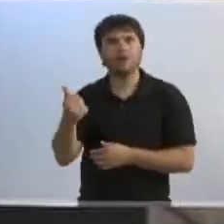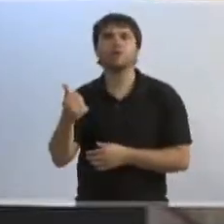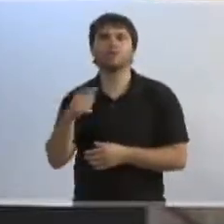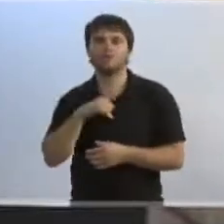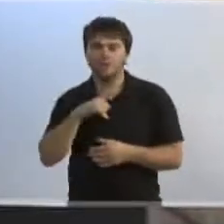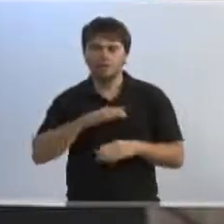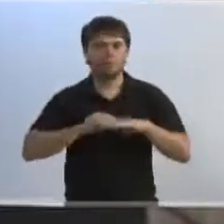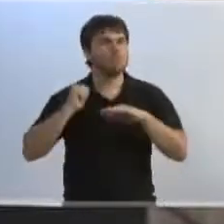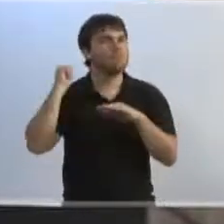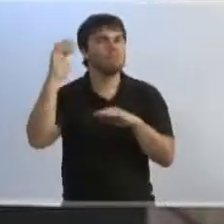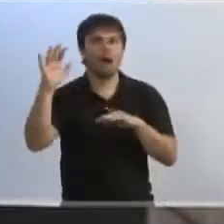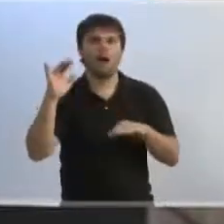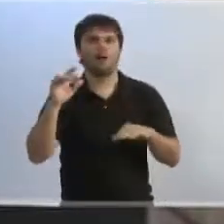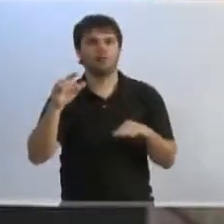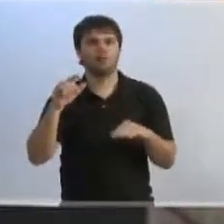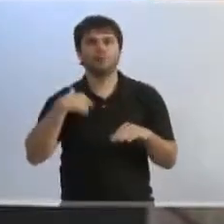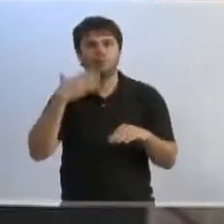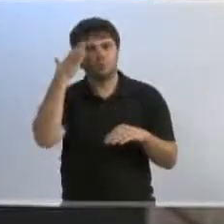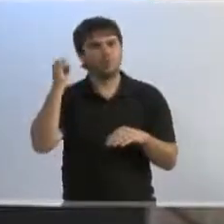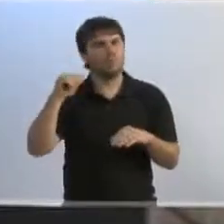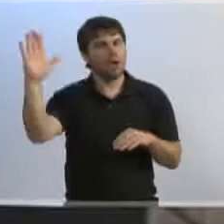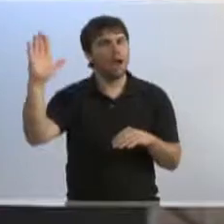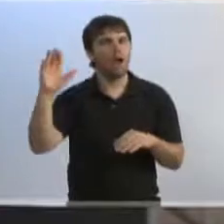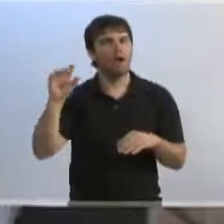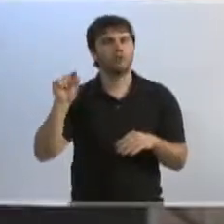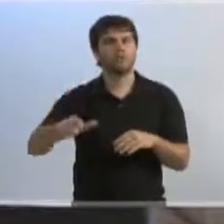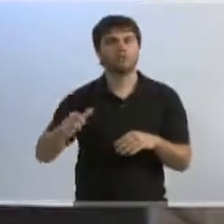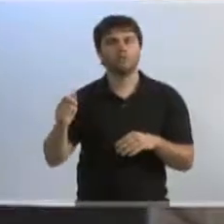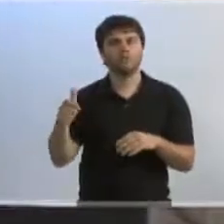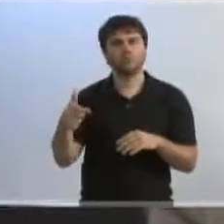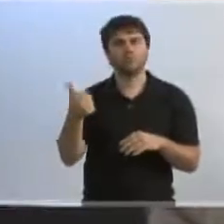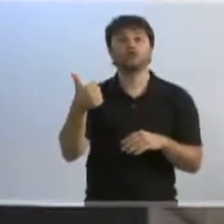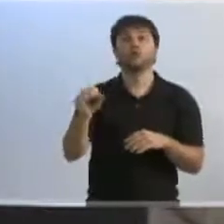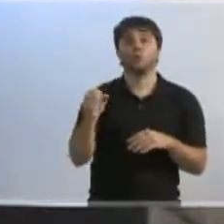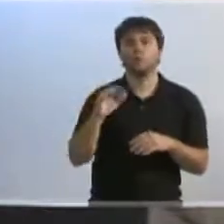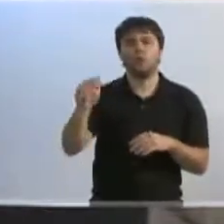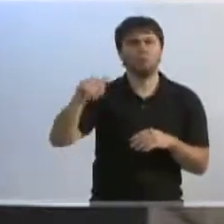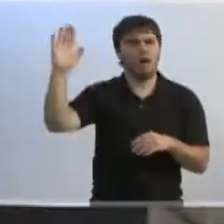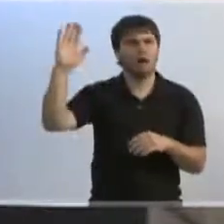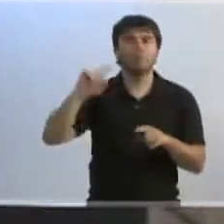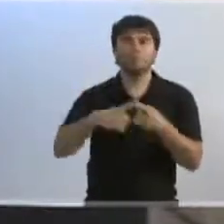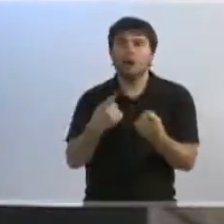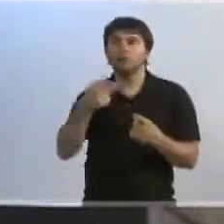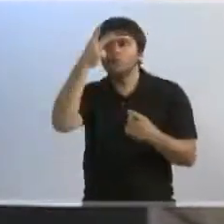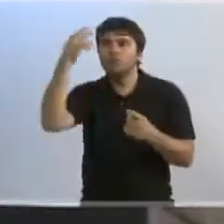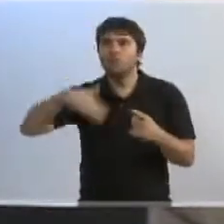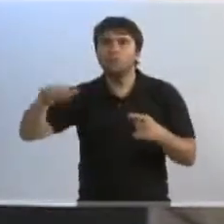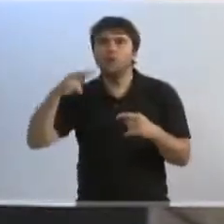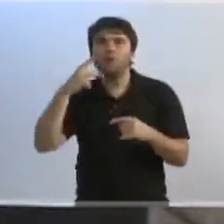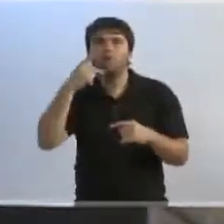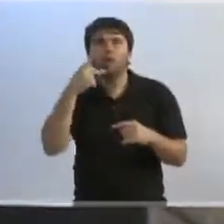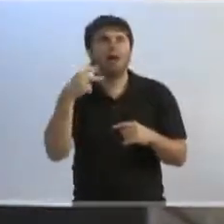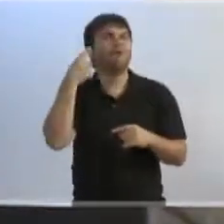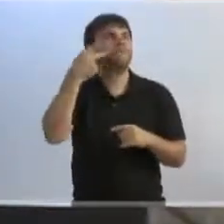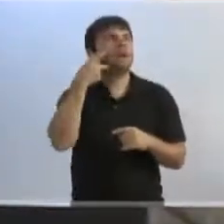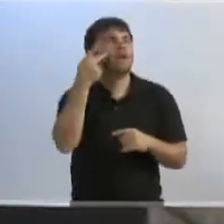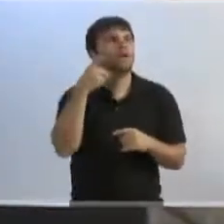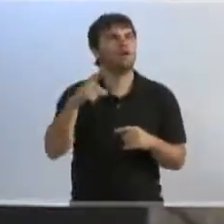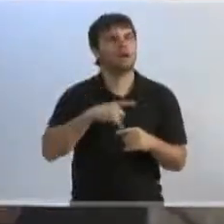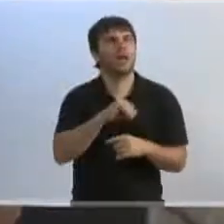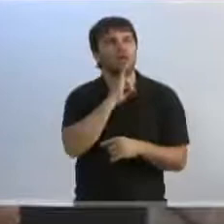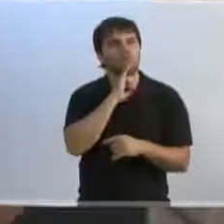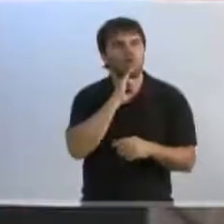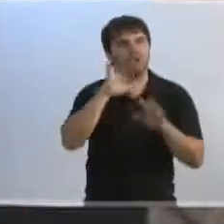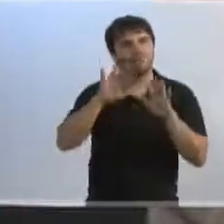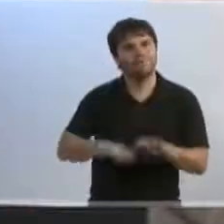dar muito mais do que isso. Mais do que isso. Agora, ninguém vem nas redes sociais dizer: os vereadores votaram para um imposto que